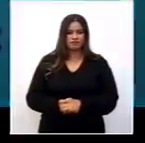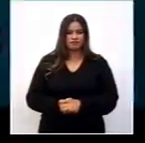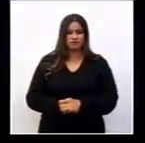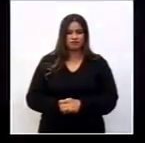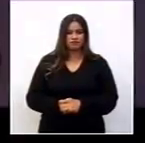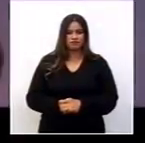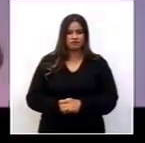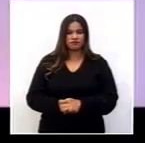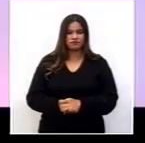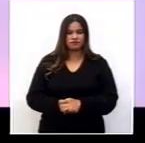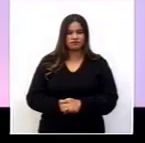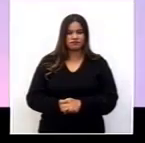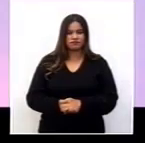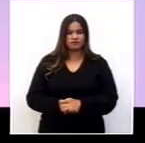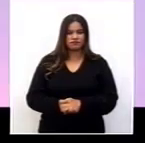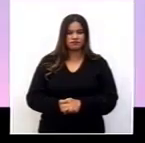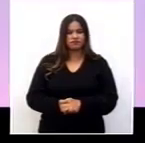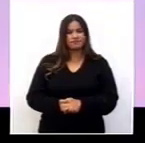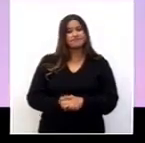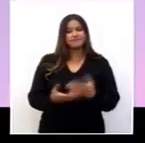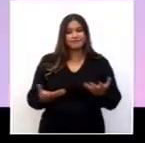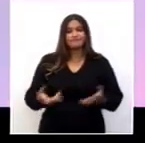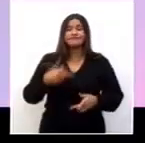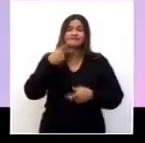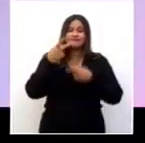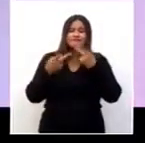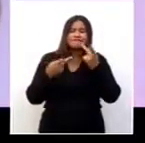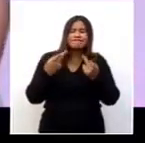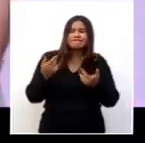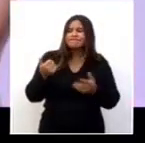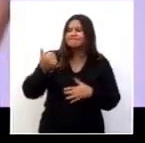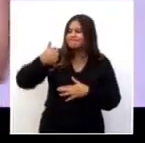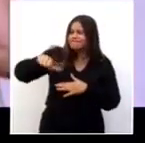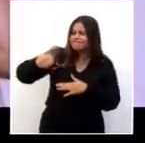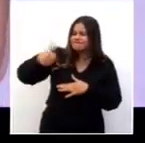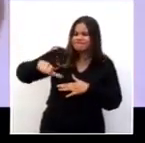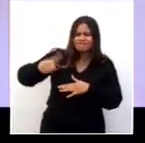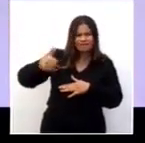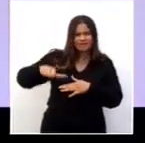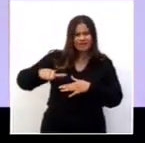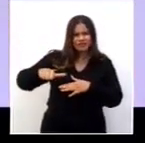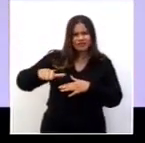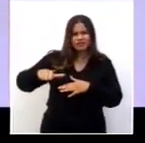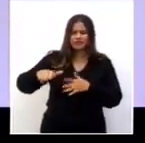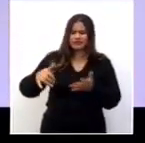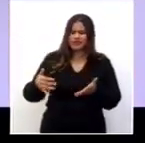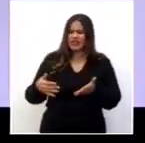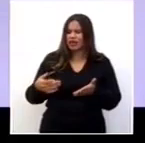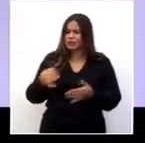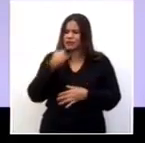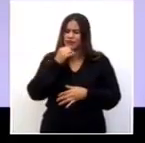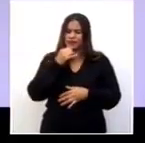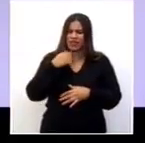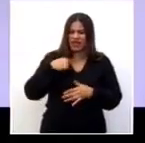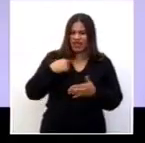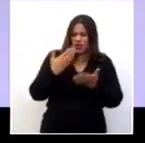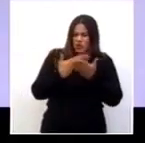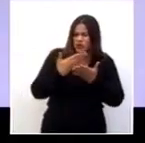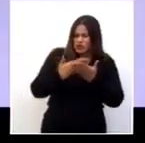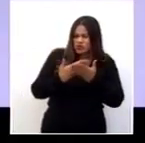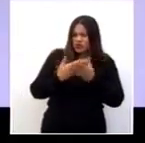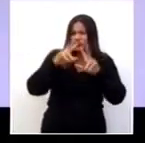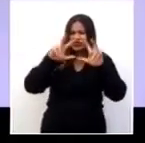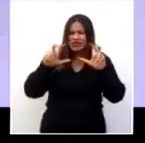O tempo tá ok. Então, falar de avaliação, para quem estuda muito de avaliação, para quem conversa muito,